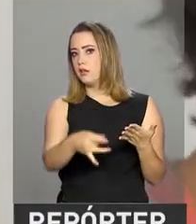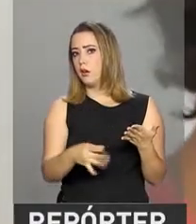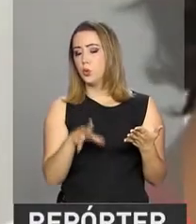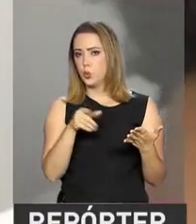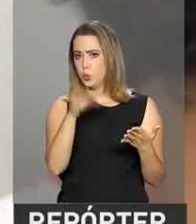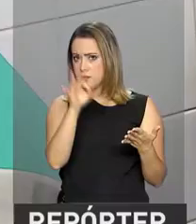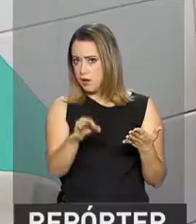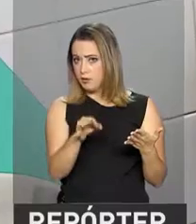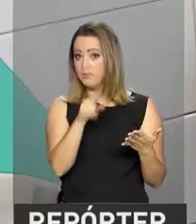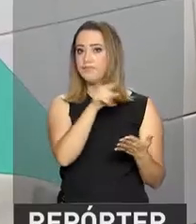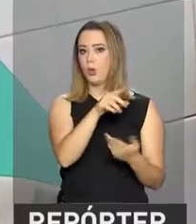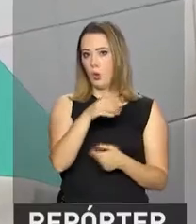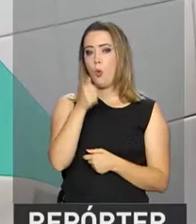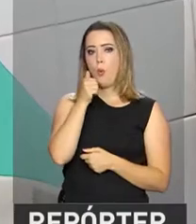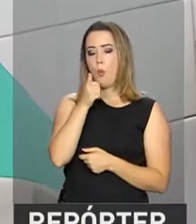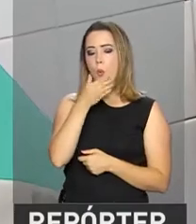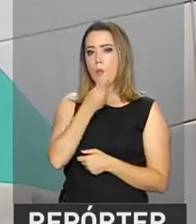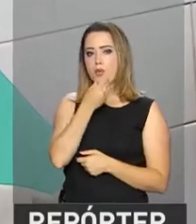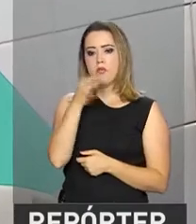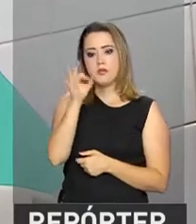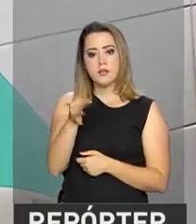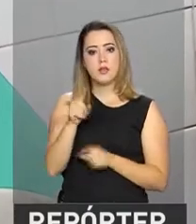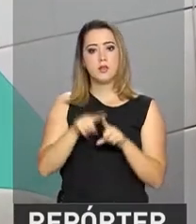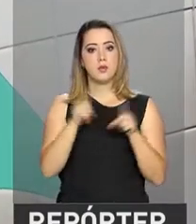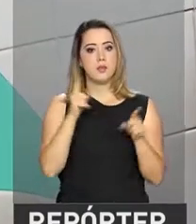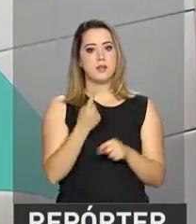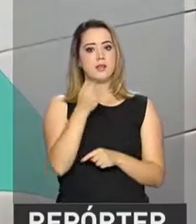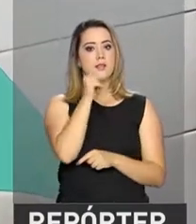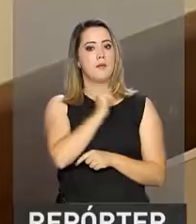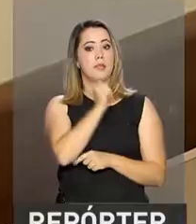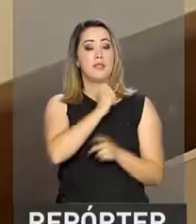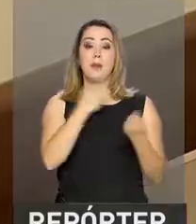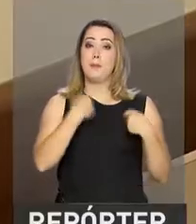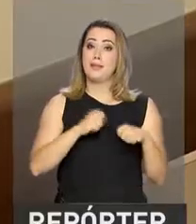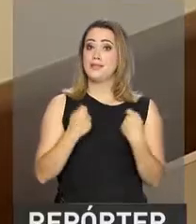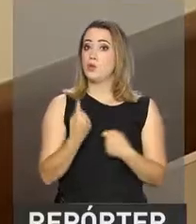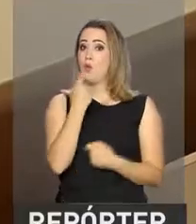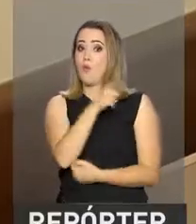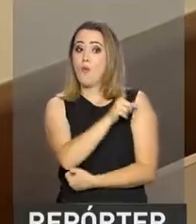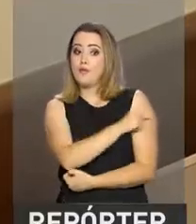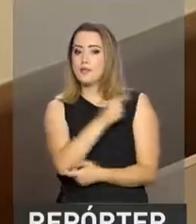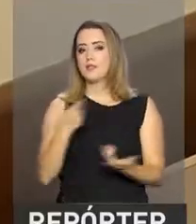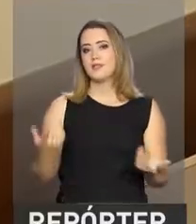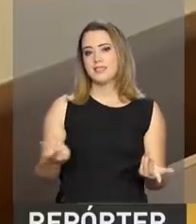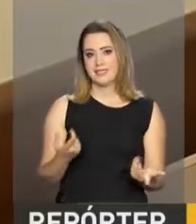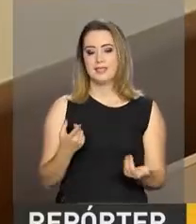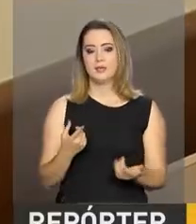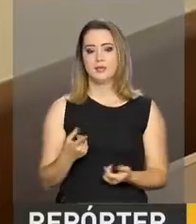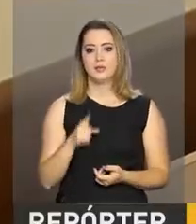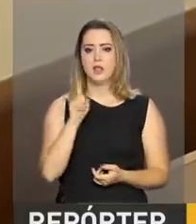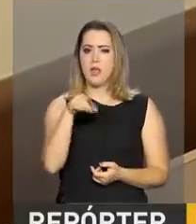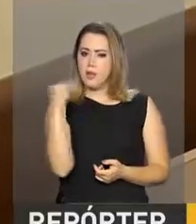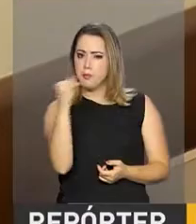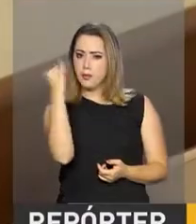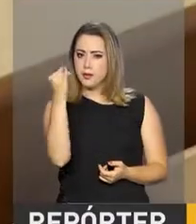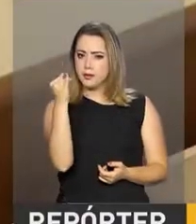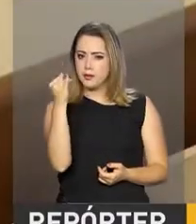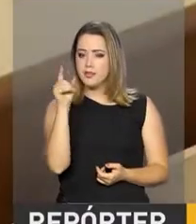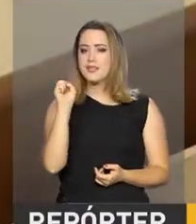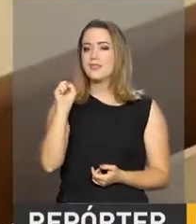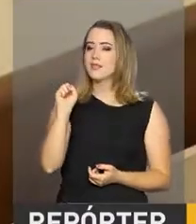via estava em dia já isabel precisou tomar uma dose atrasada é importante tomar a vacina porque